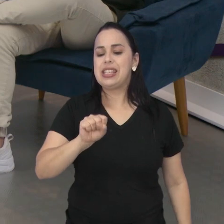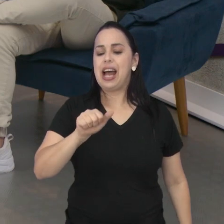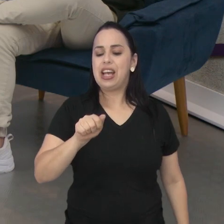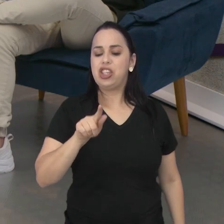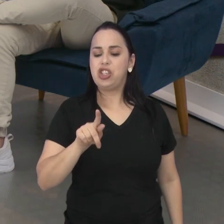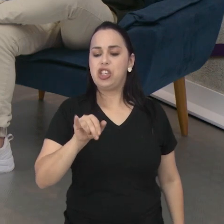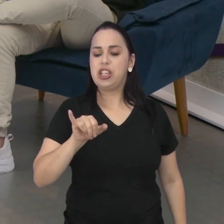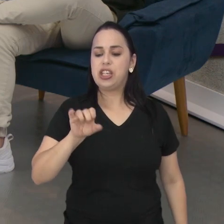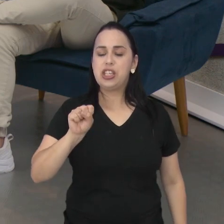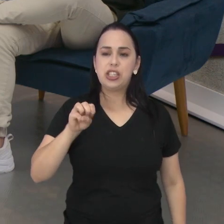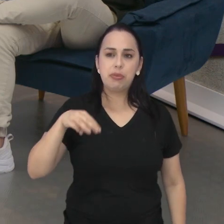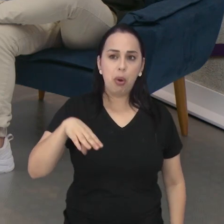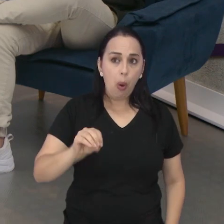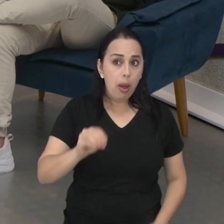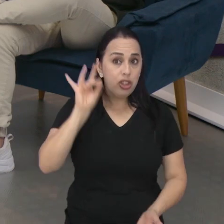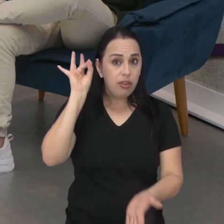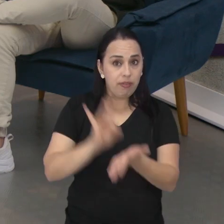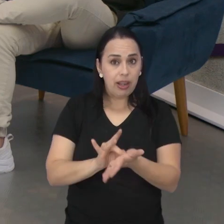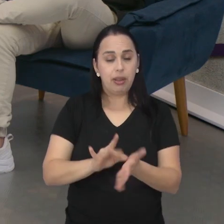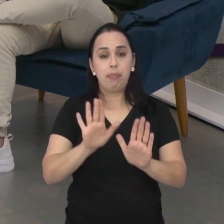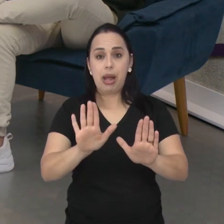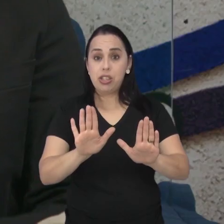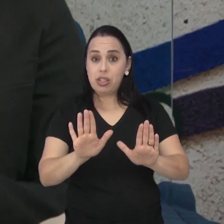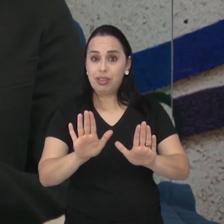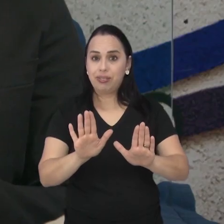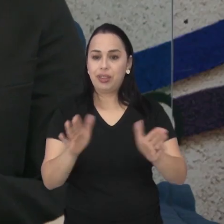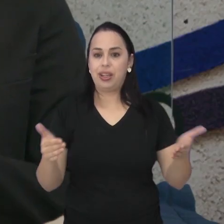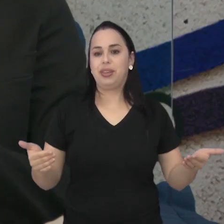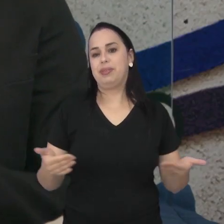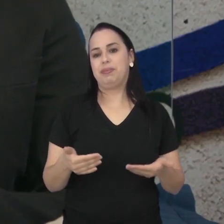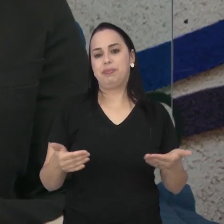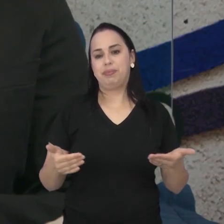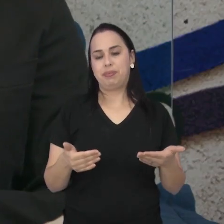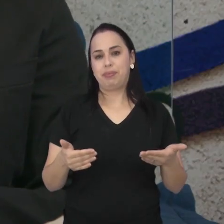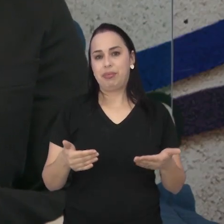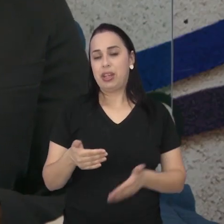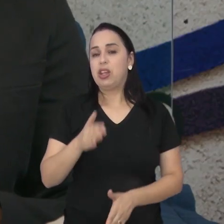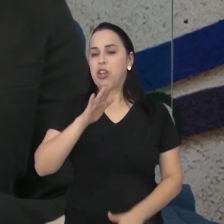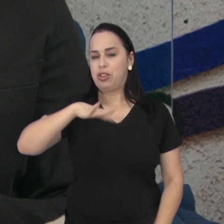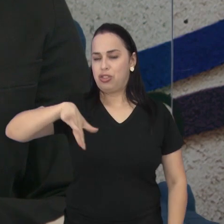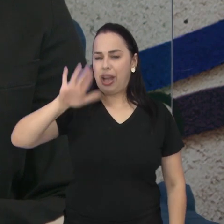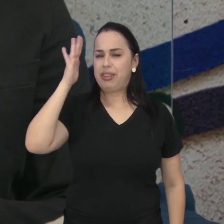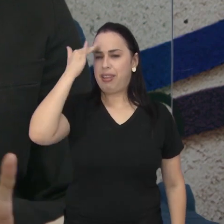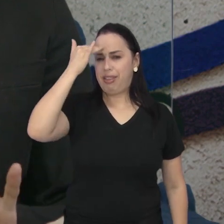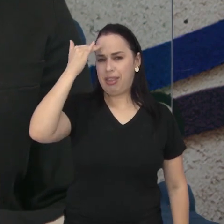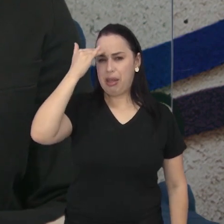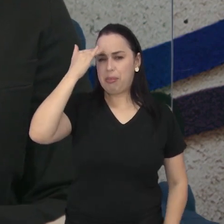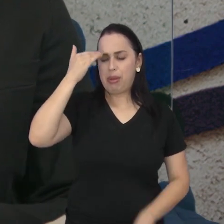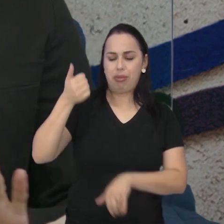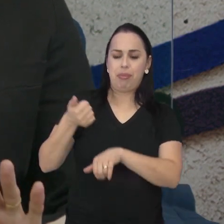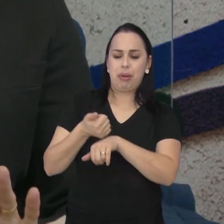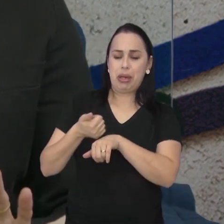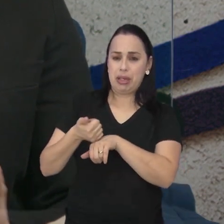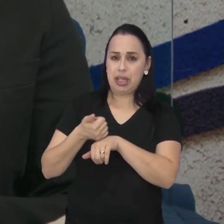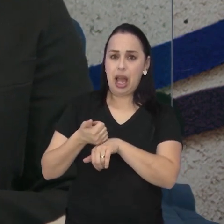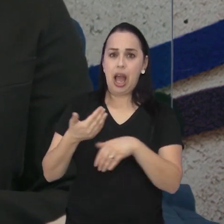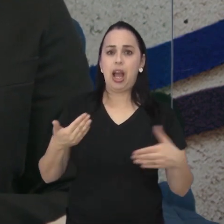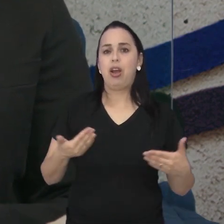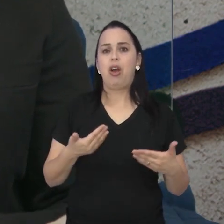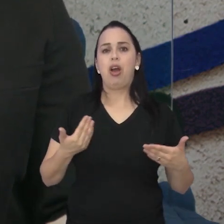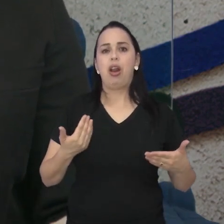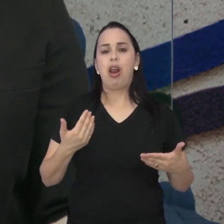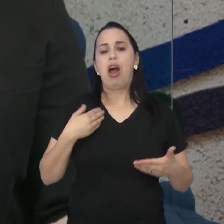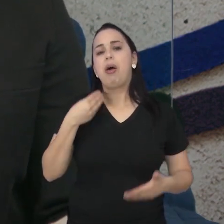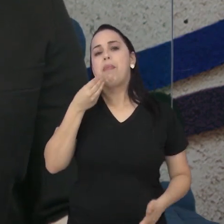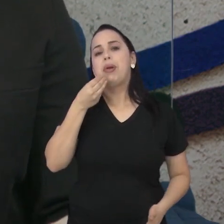pessoal de fato entender bem o que é isso. Mas ó, agora a gente já está por dentro dessa formação, a